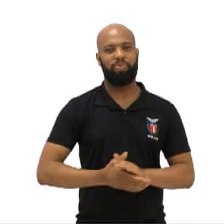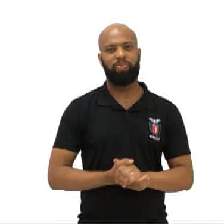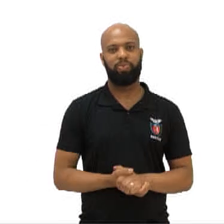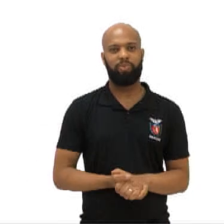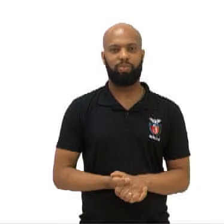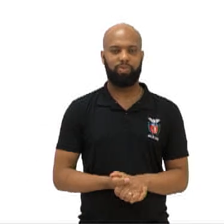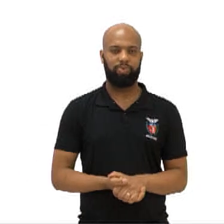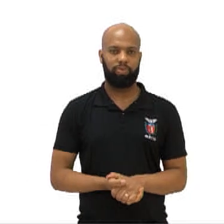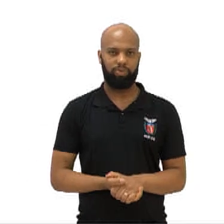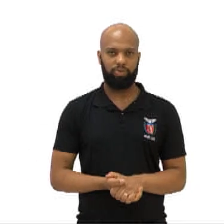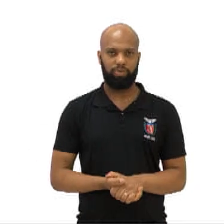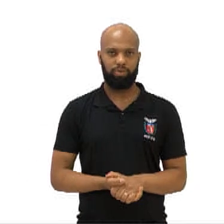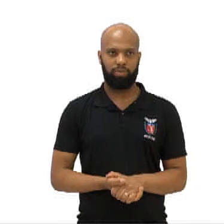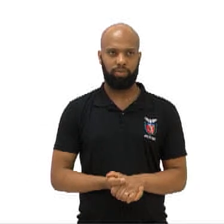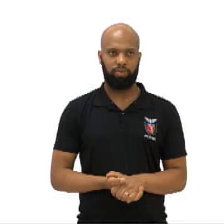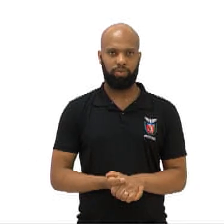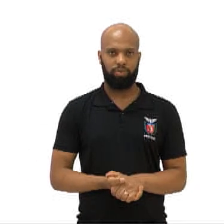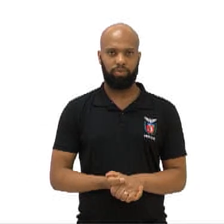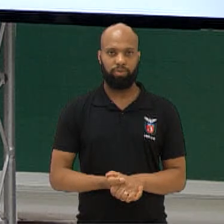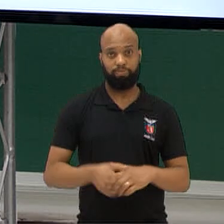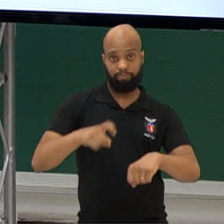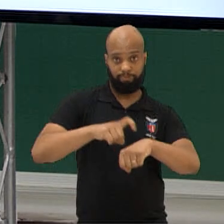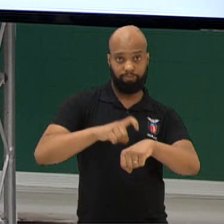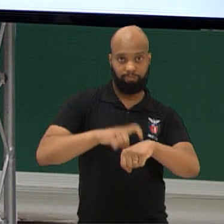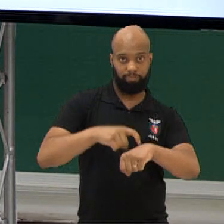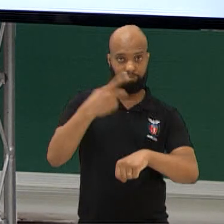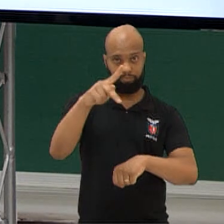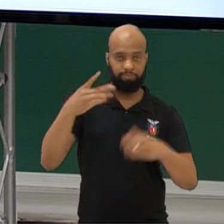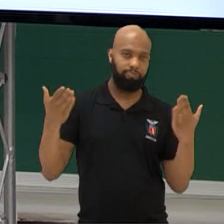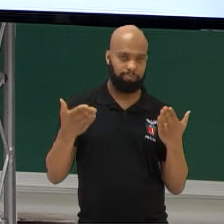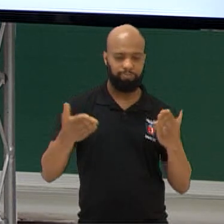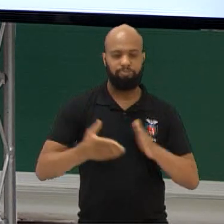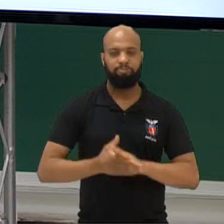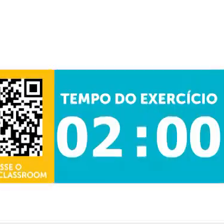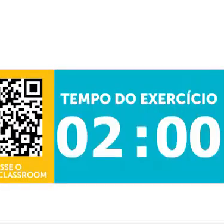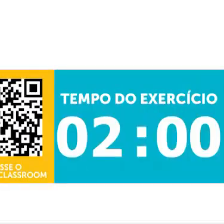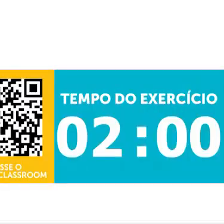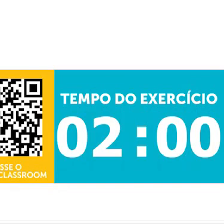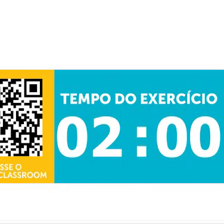D, glândula endócrina. Tempo para vocês refletirem.